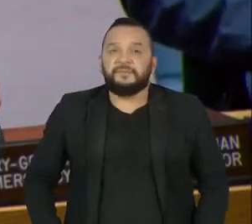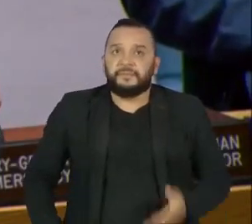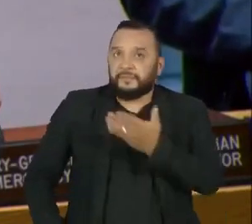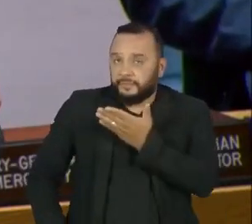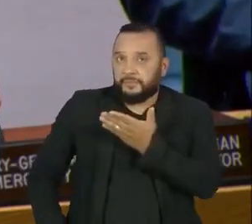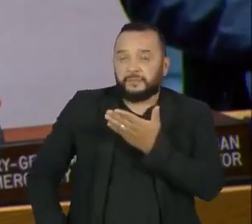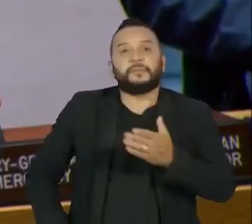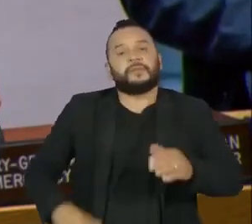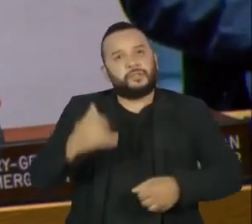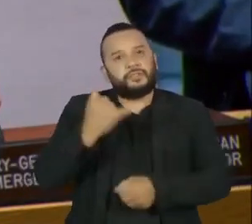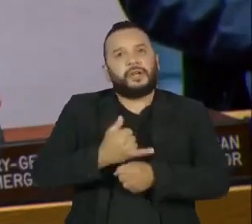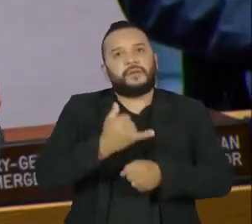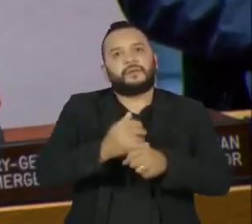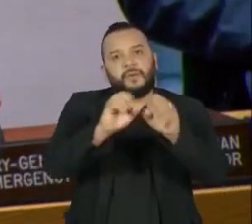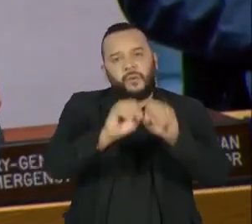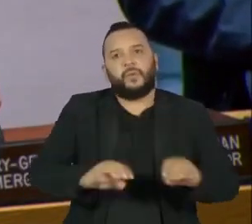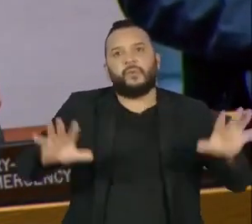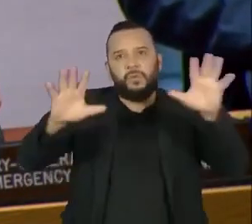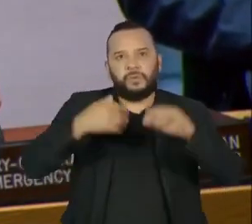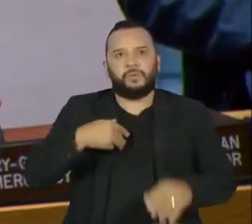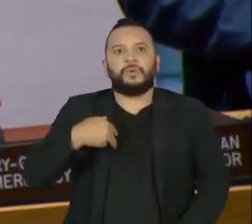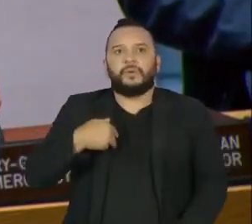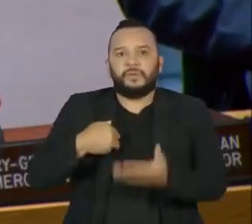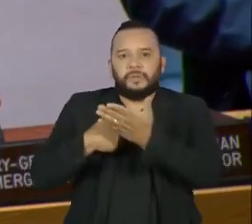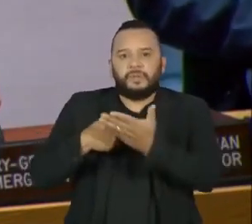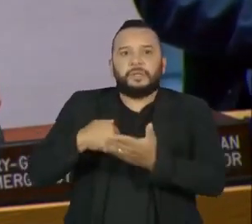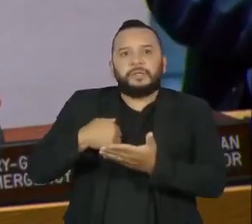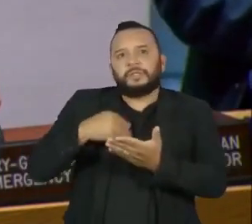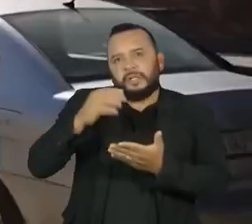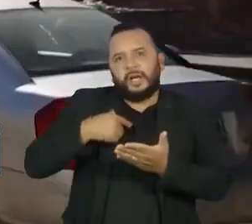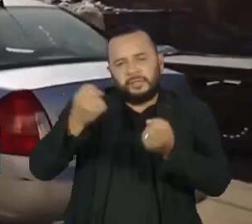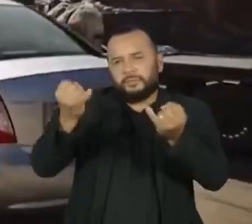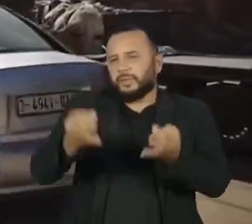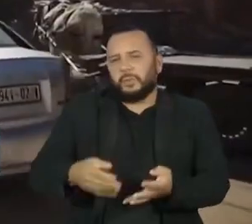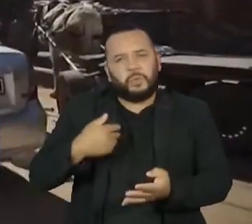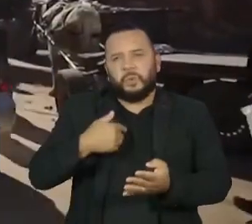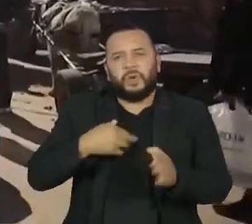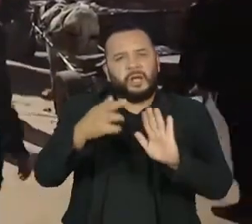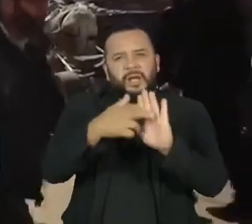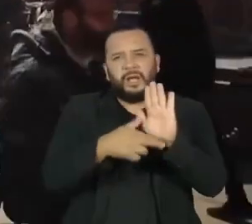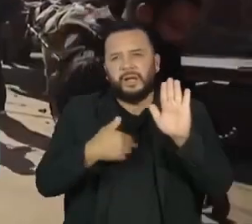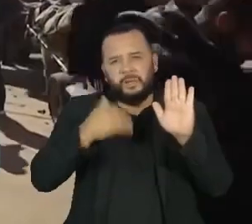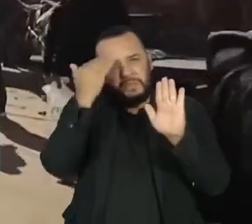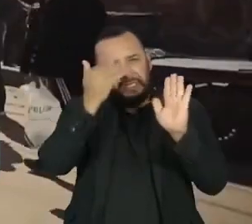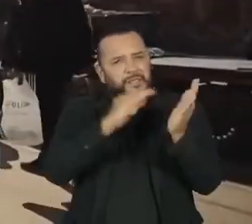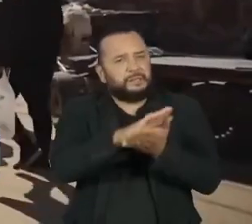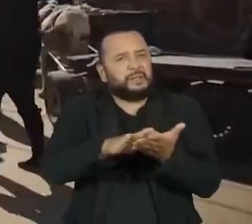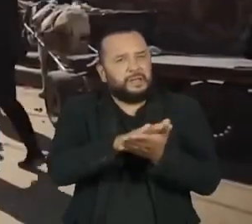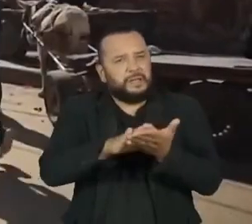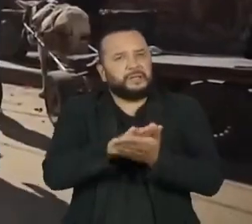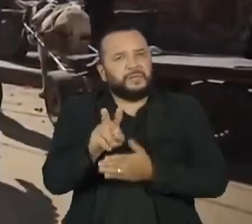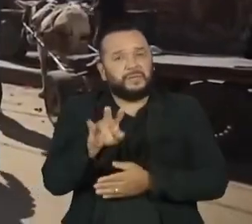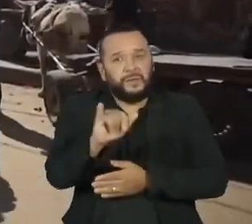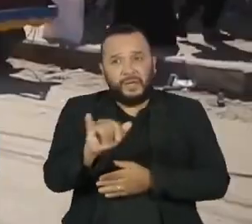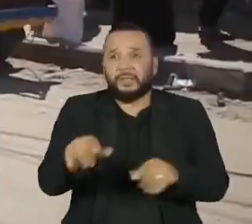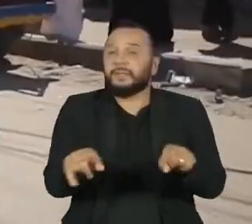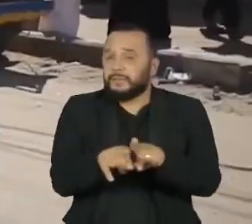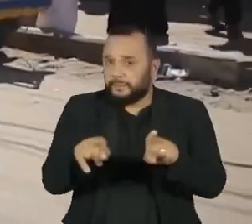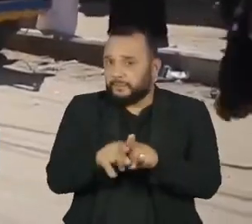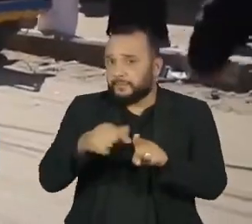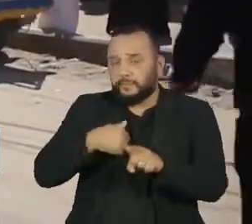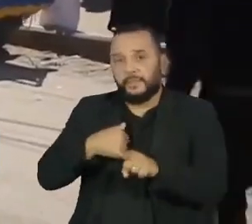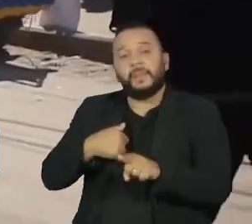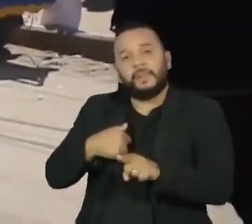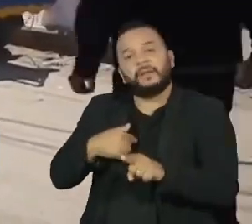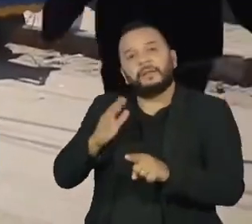humanitária da ONU Martin griffs denunciou o descumprimento da e pediu aos países que interromperam o financiamento da agência de